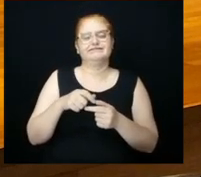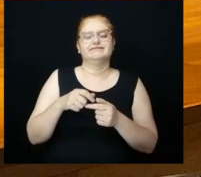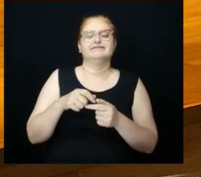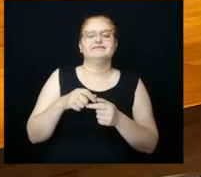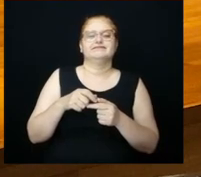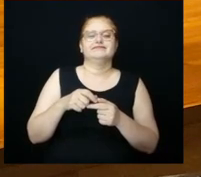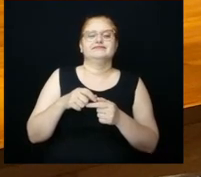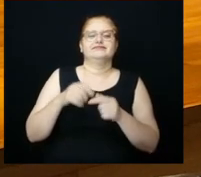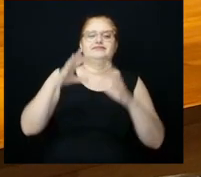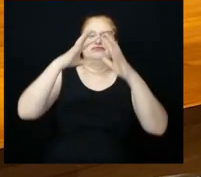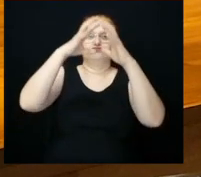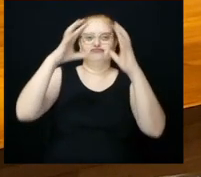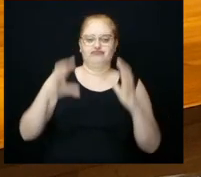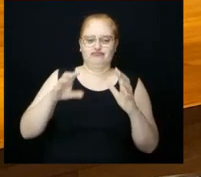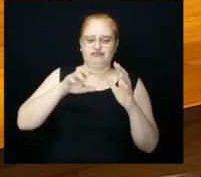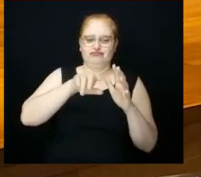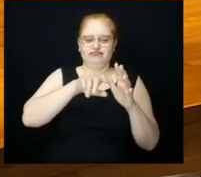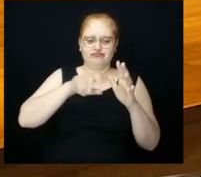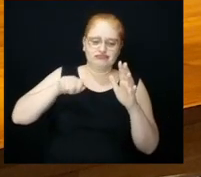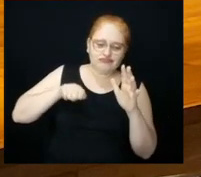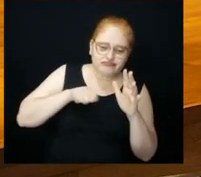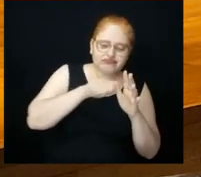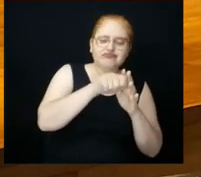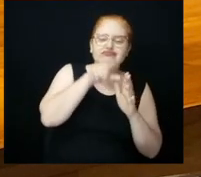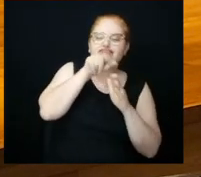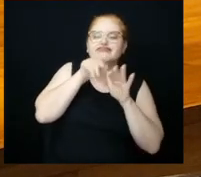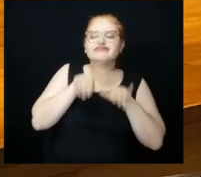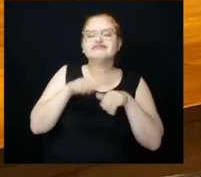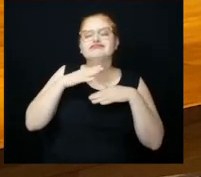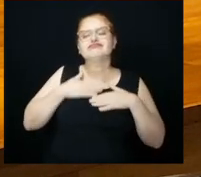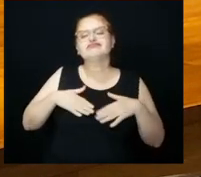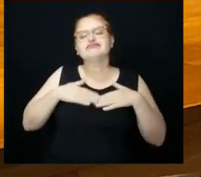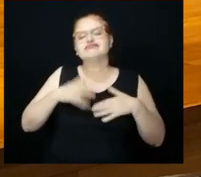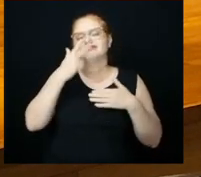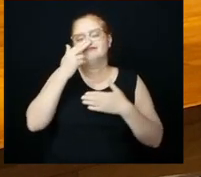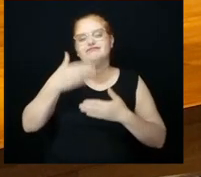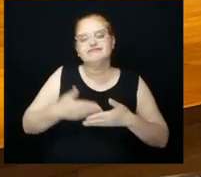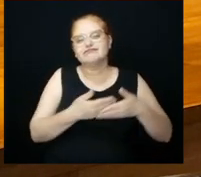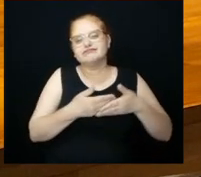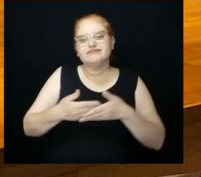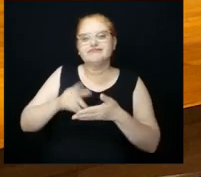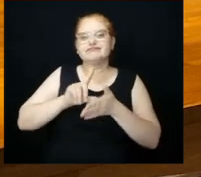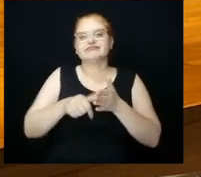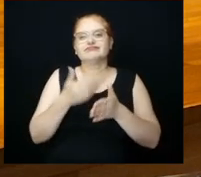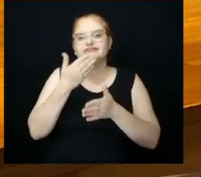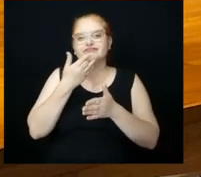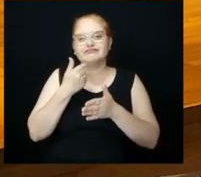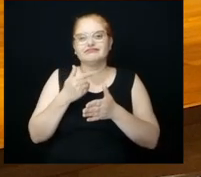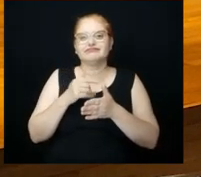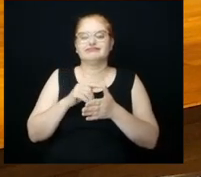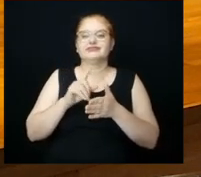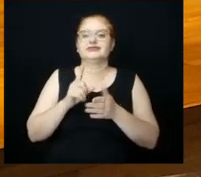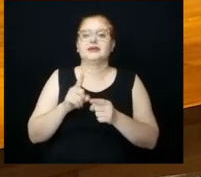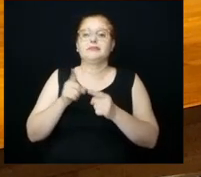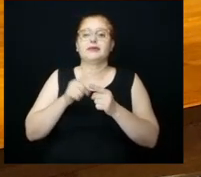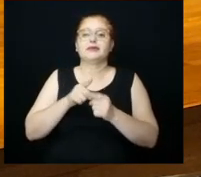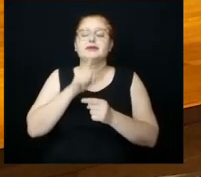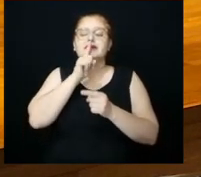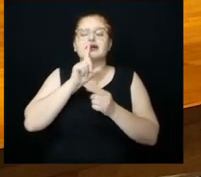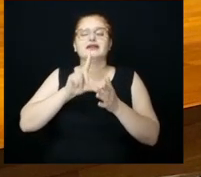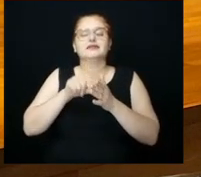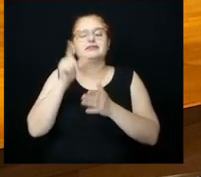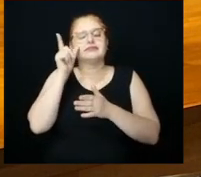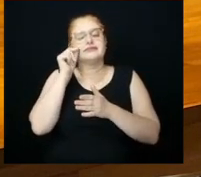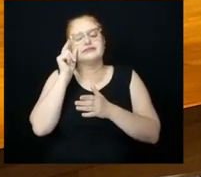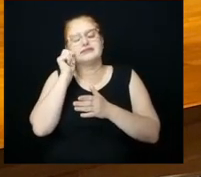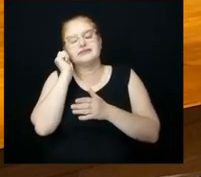gaiola fechava. As rolas ficavam mais calmas, como os bebês, quando comem. Primeiro calam-se, depois adormecem